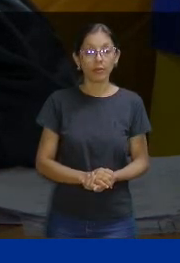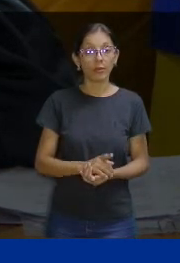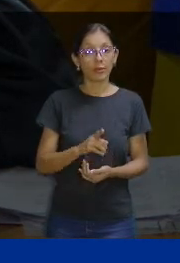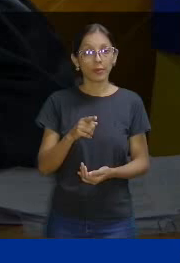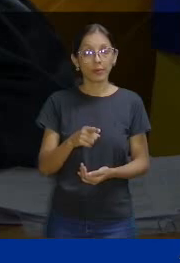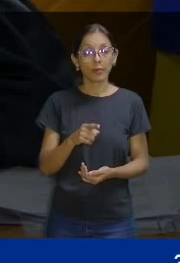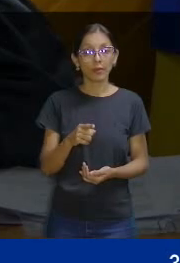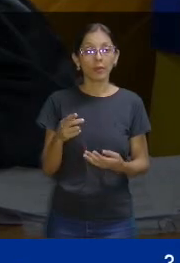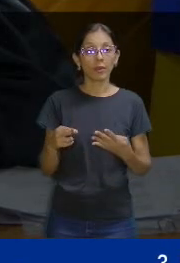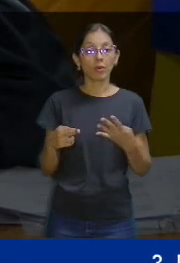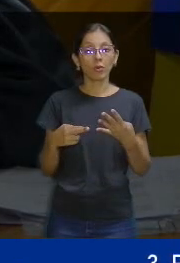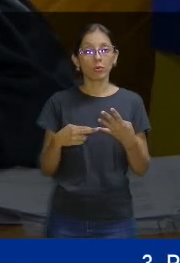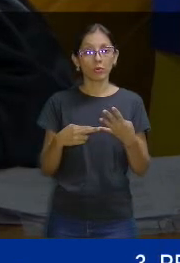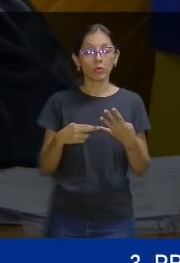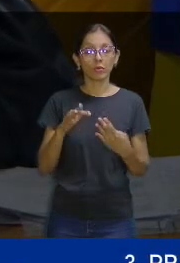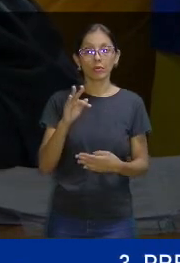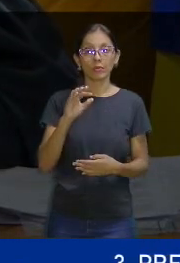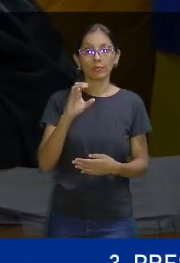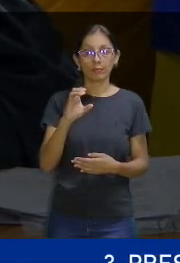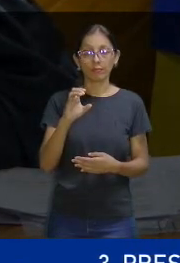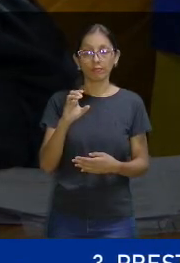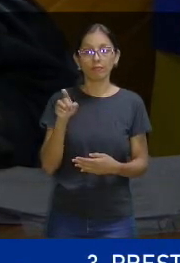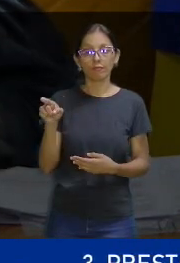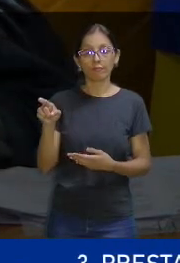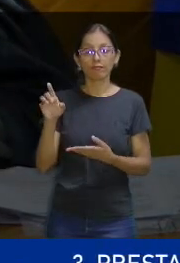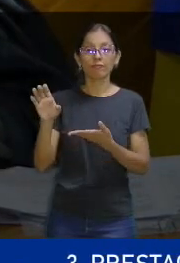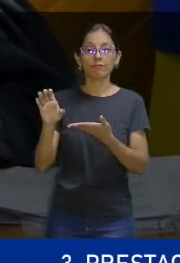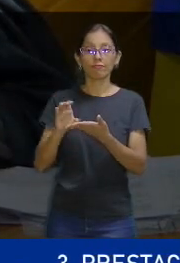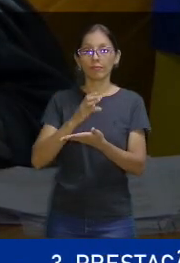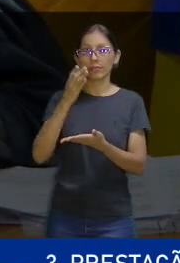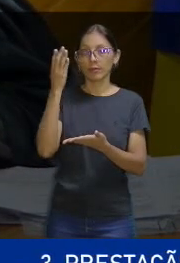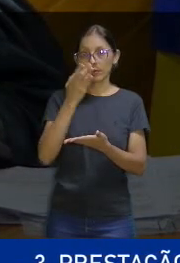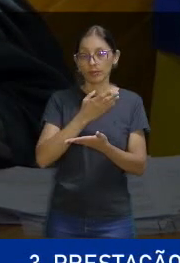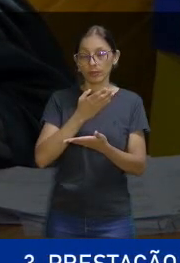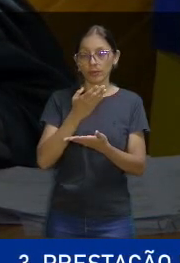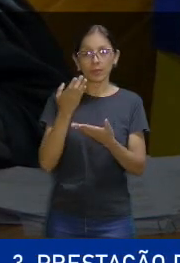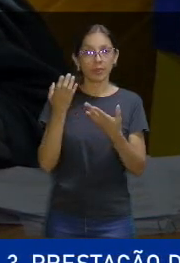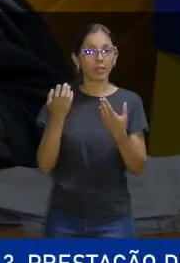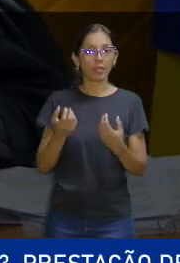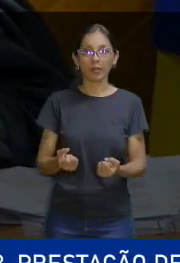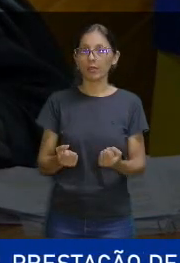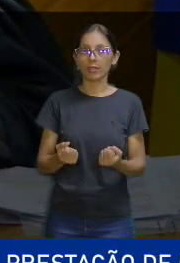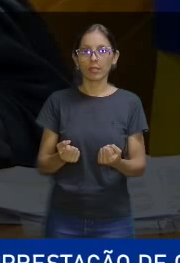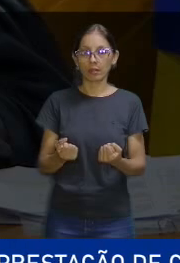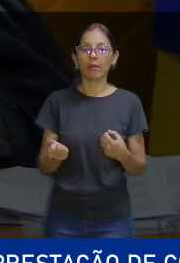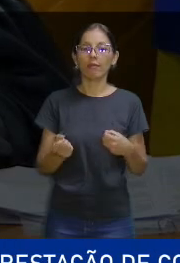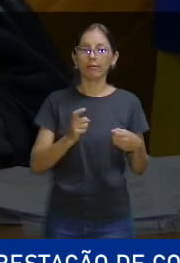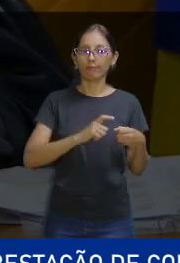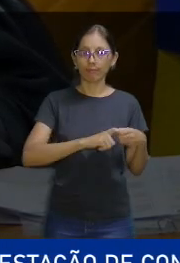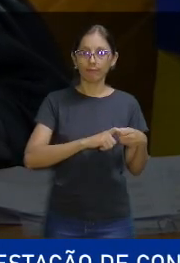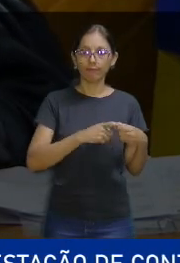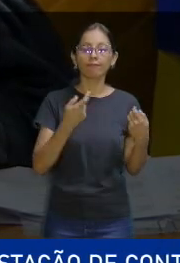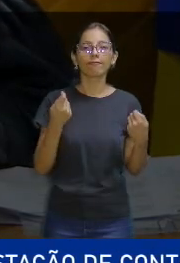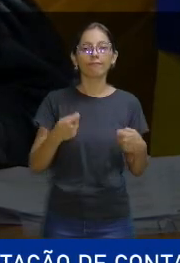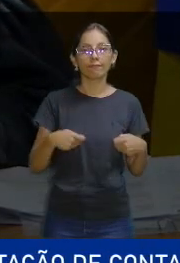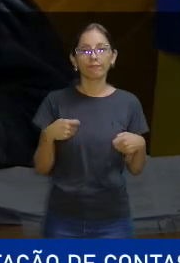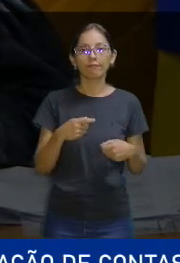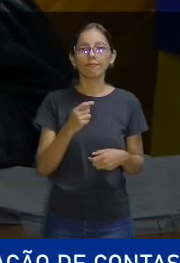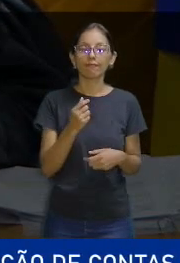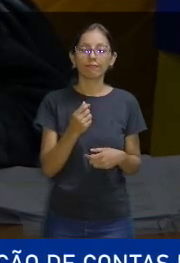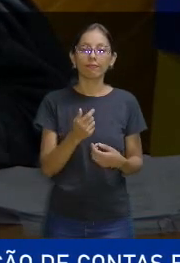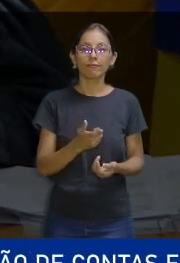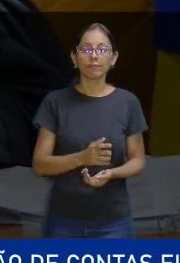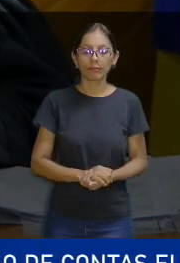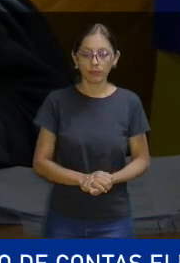FEFC, implica a desaprovação das contas e devolução dos valores ao erário.